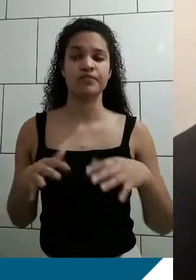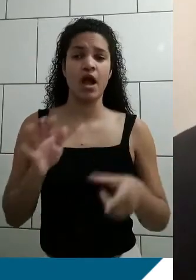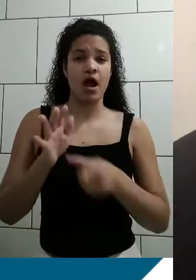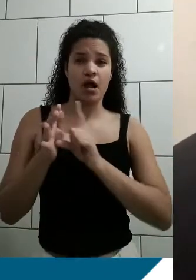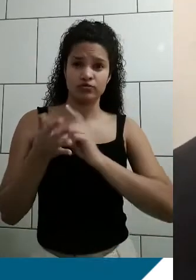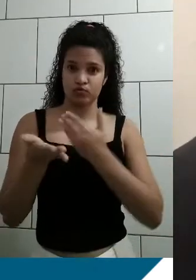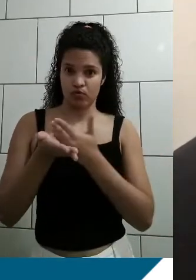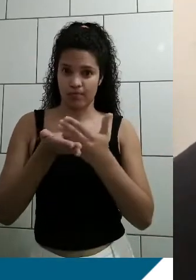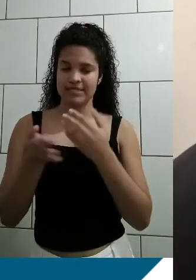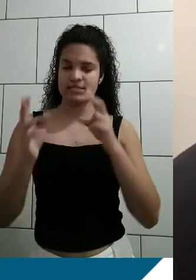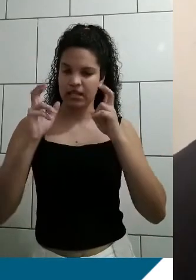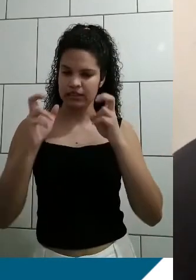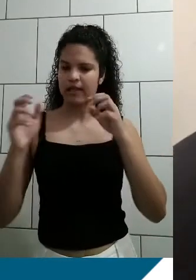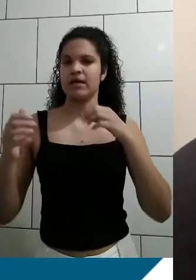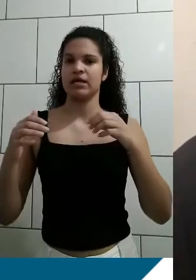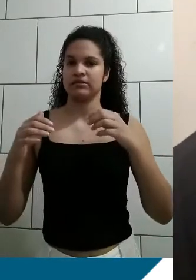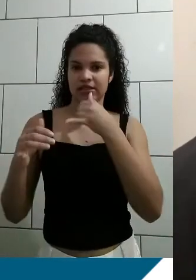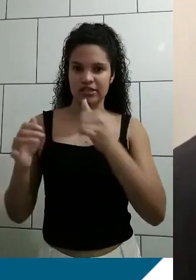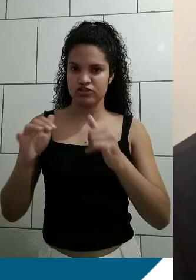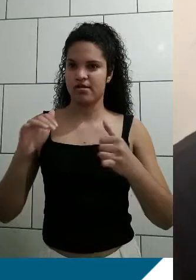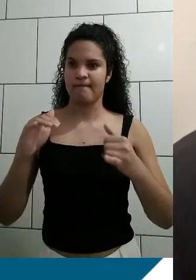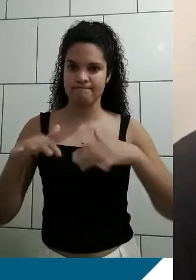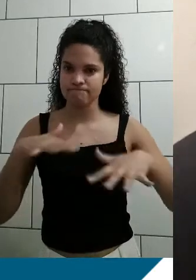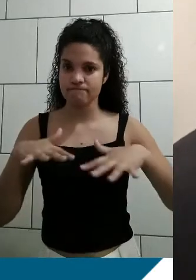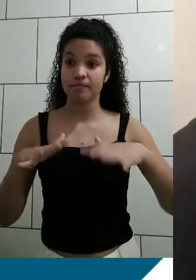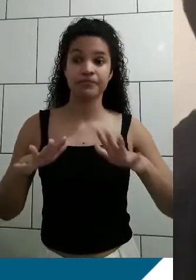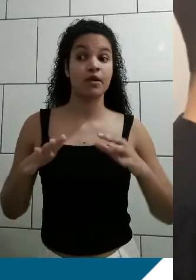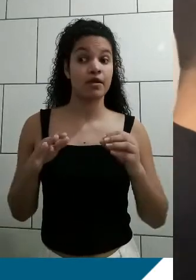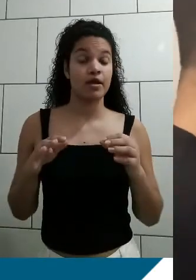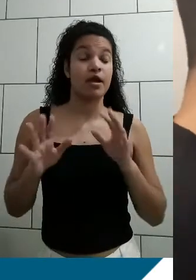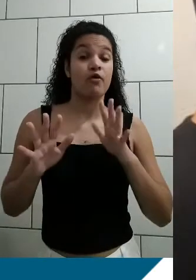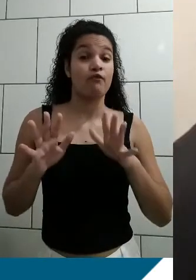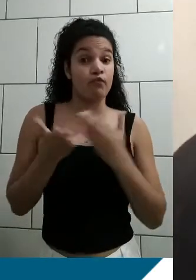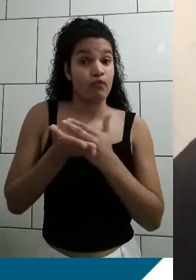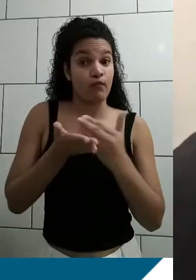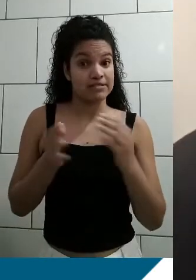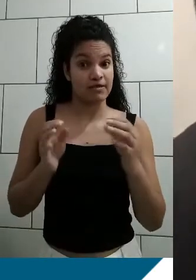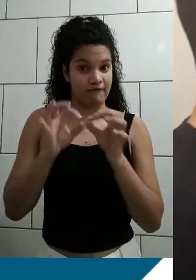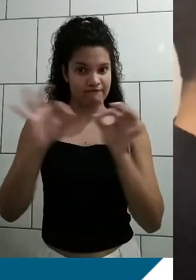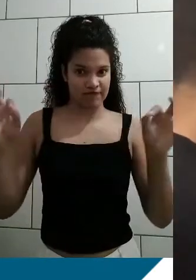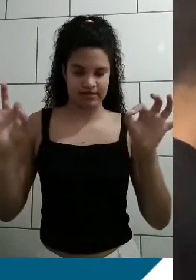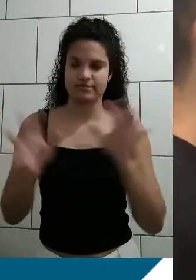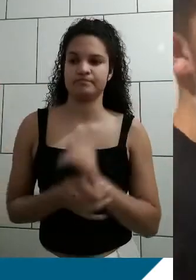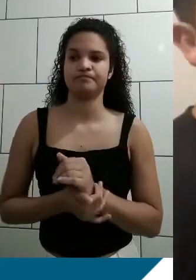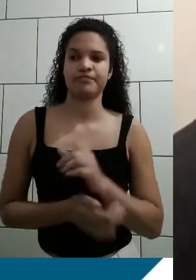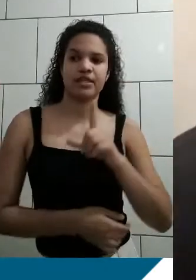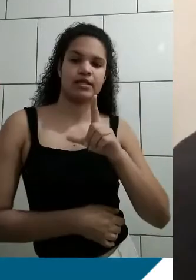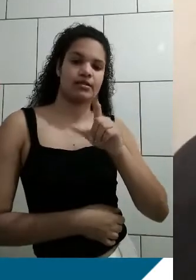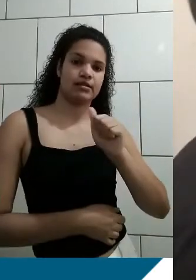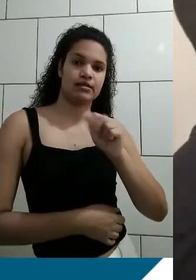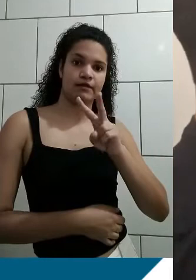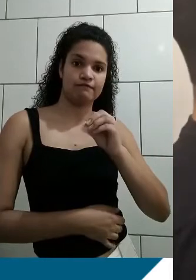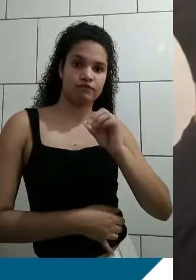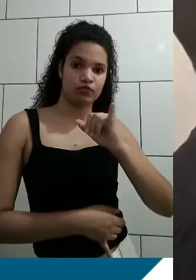e falar especificamente da energia mecânica e da questão da conservação da energia, vou começar com a frase de Lavoisier, frase